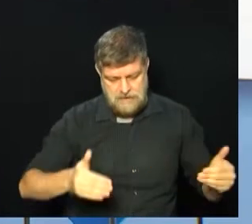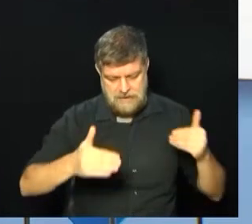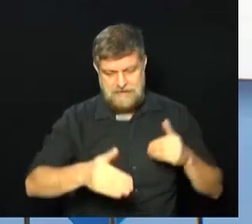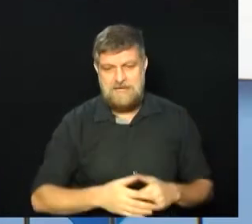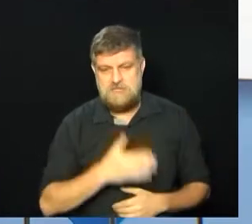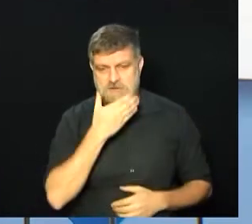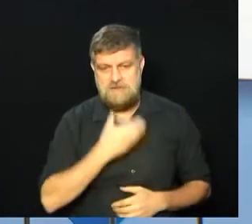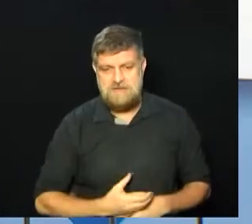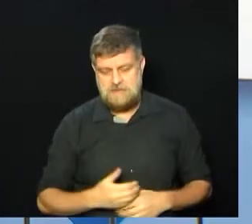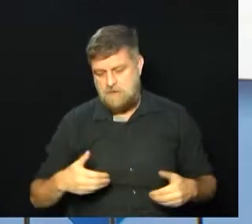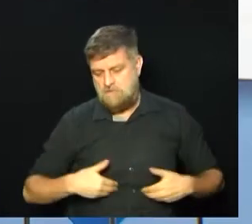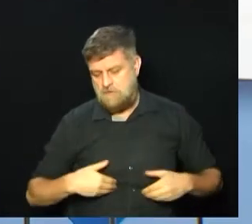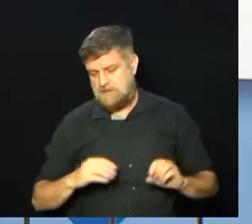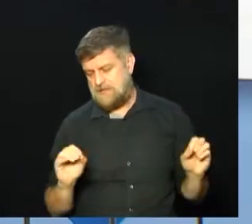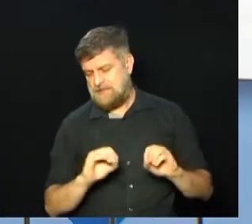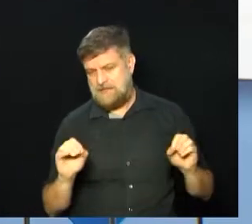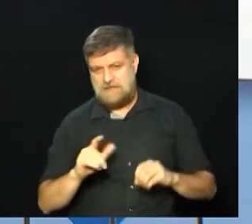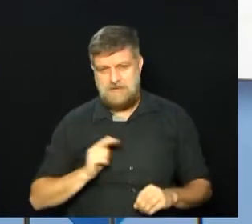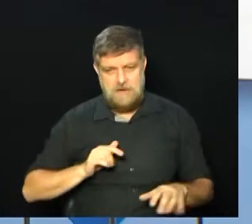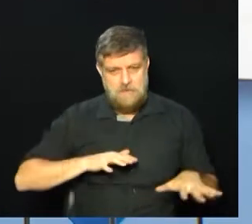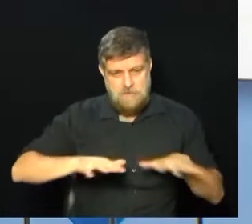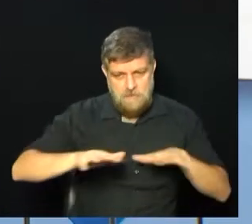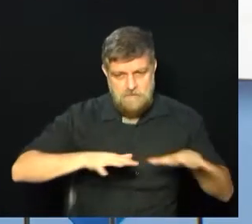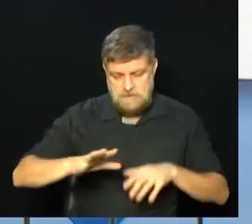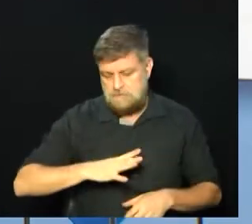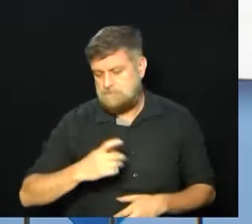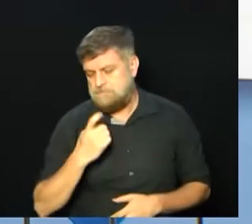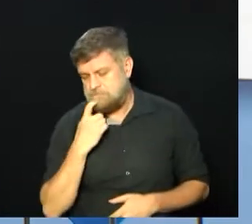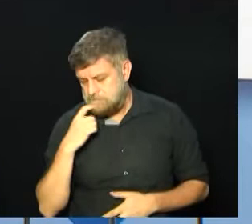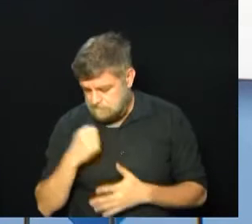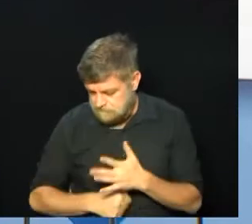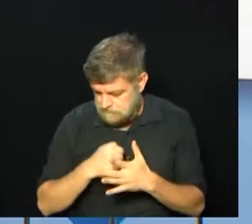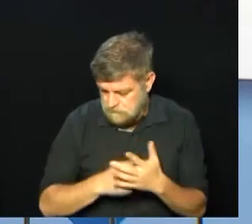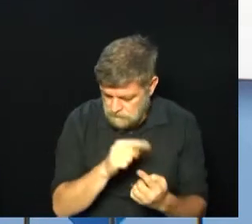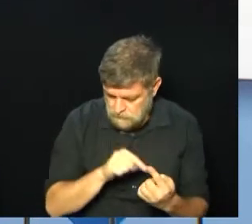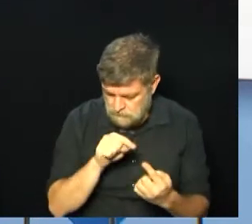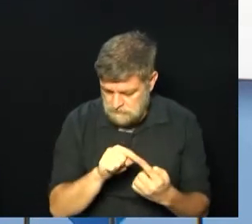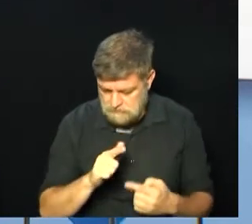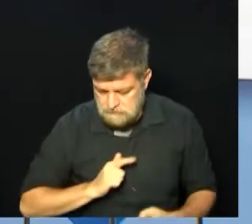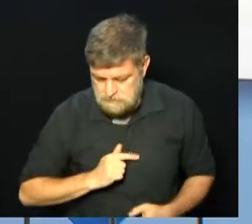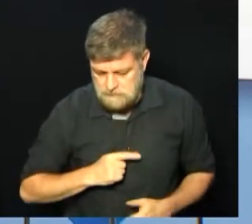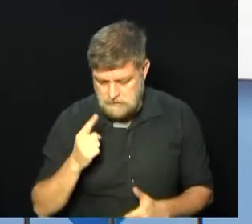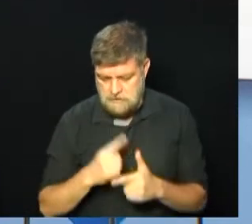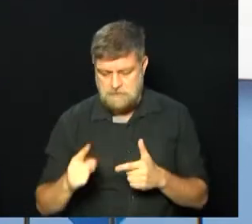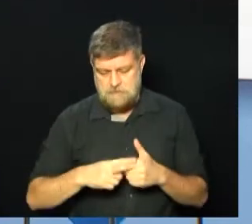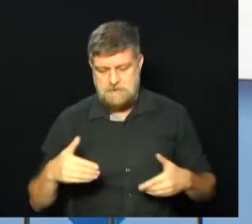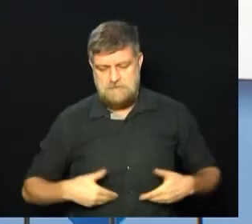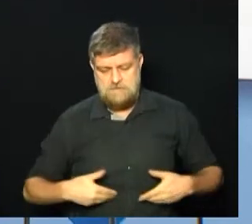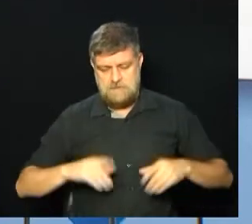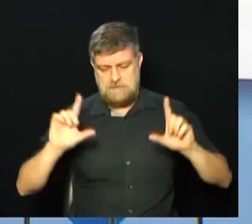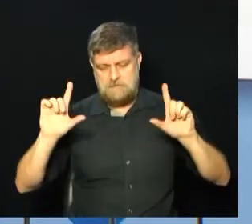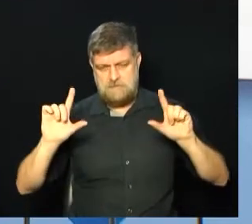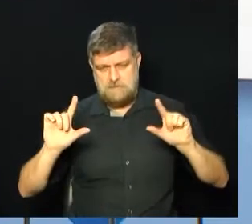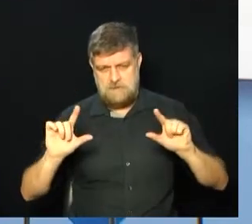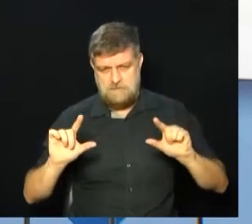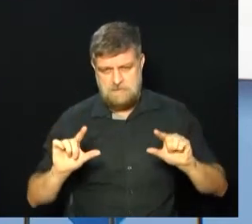do Natal sem fome para você é se movimento aqui na cidade de Campinas para tentar minimizar a fome